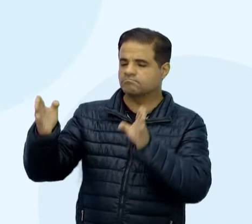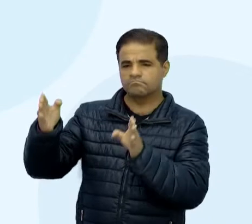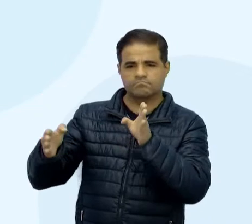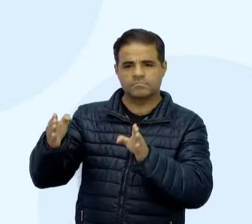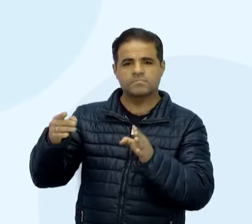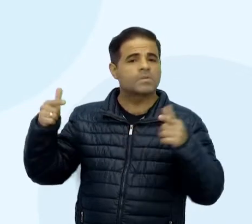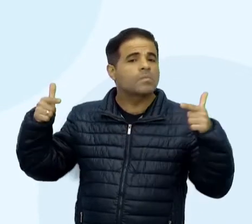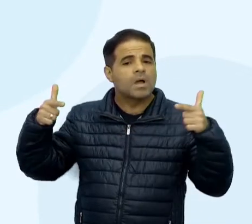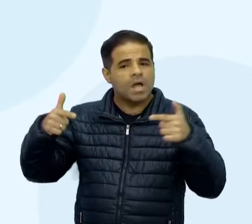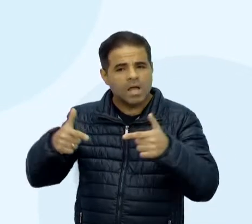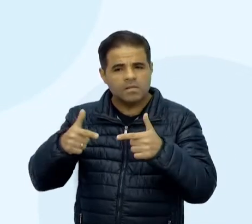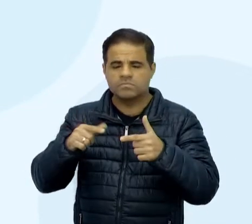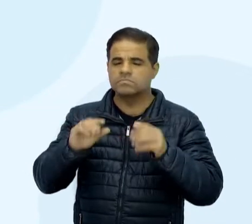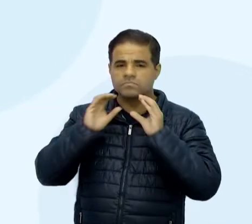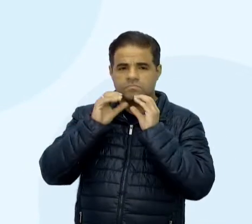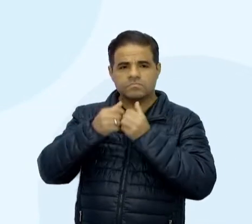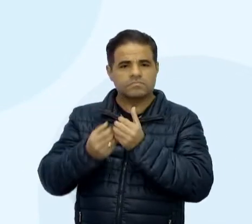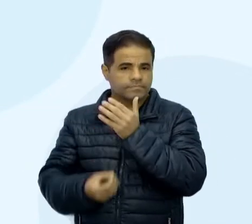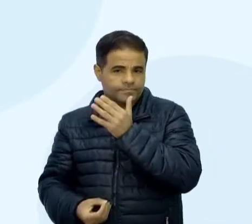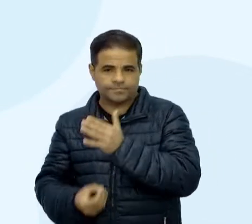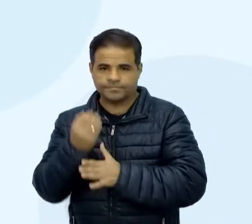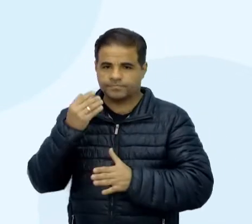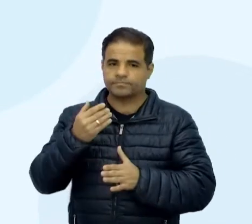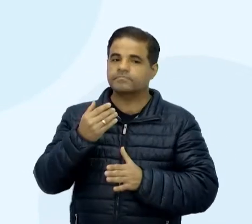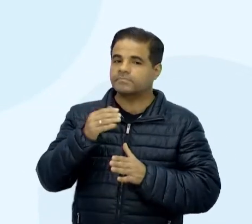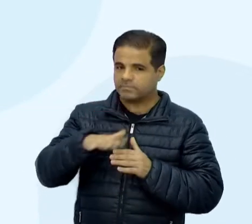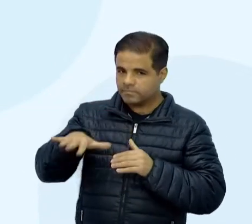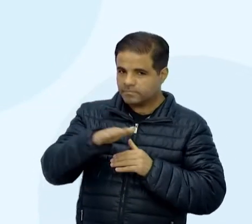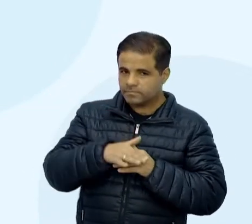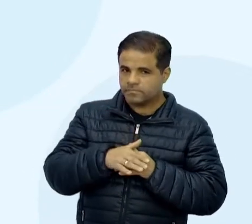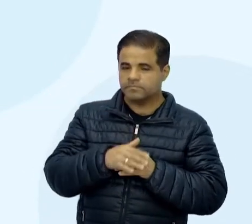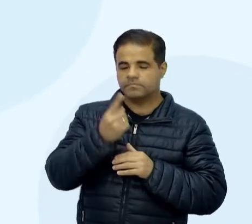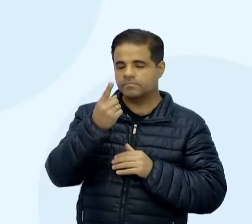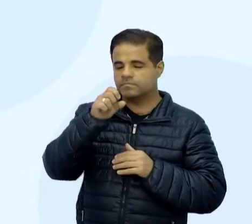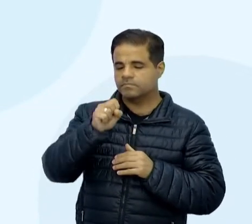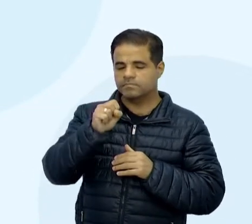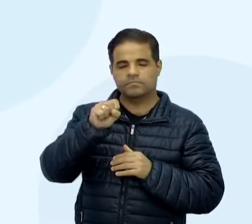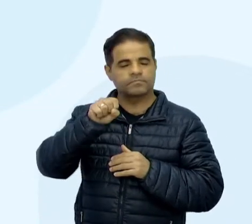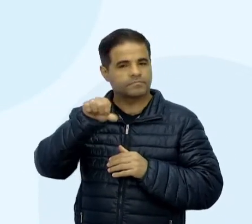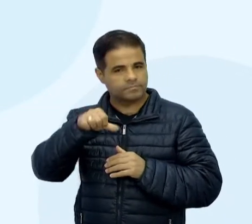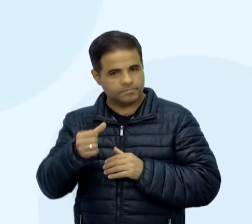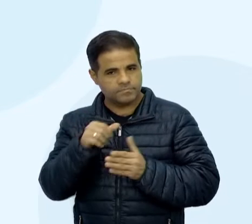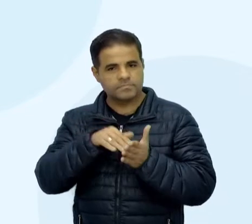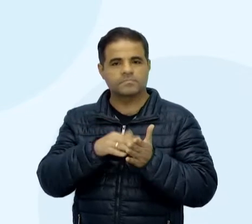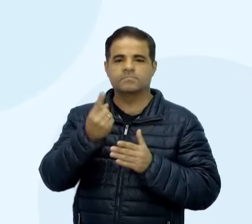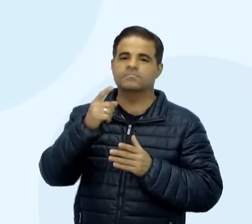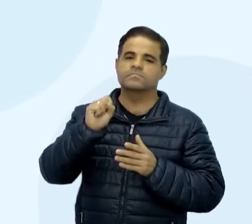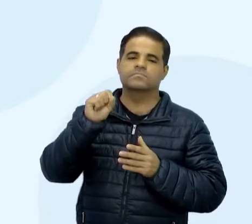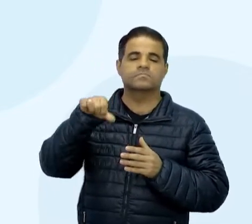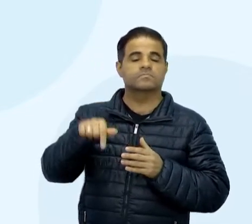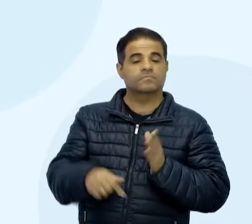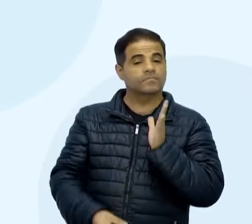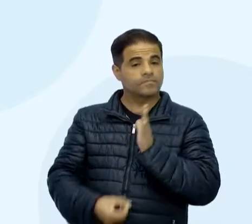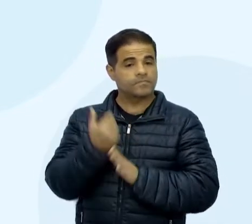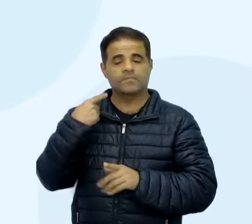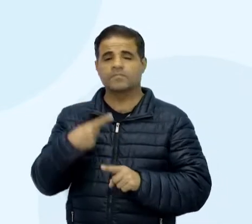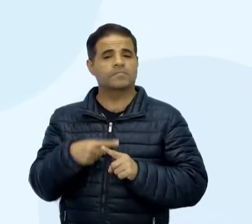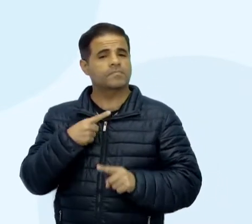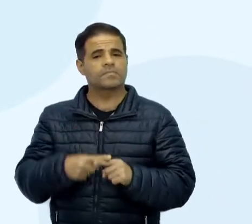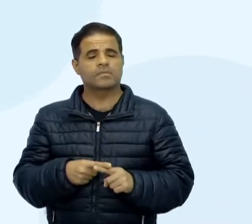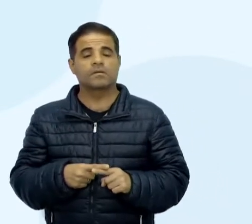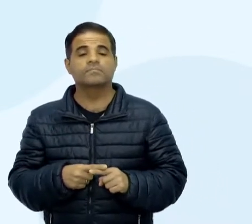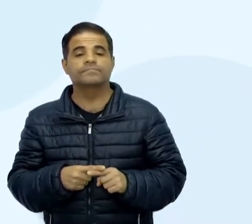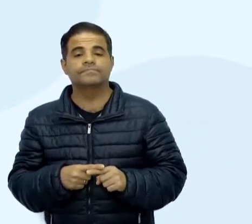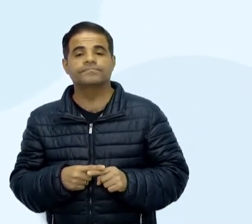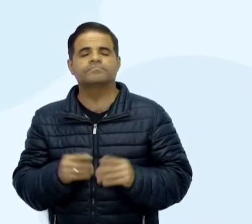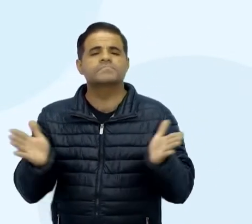a guerra, né? A comunidade, né, que foi criada entre 1896 e 1897. Foi criada por quê?